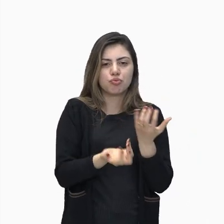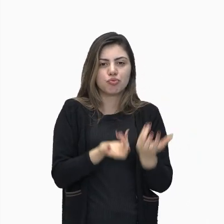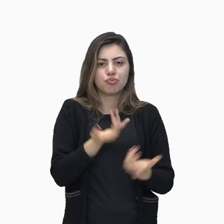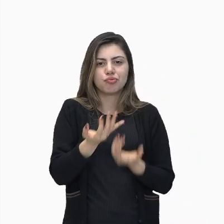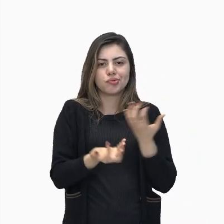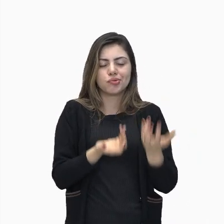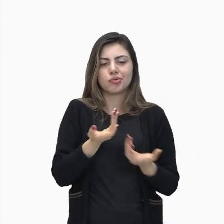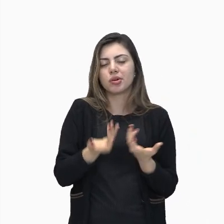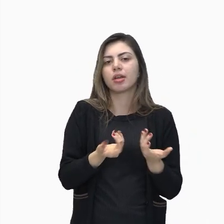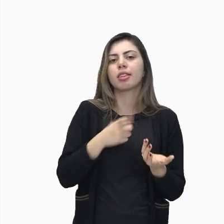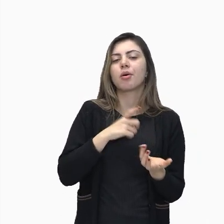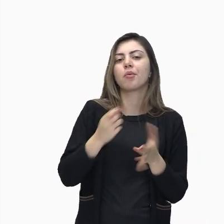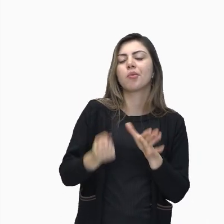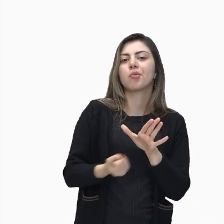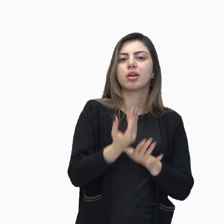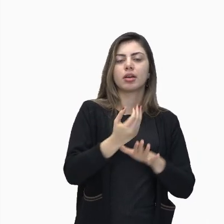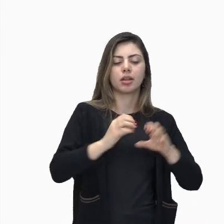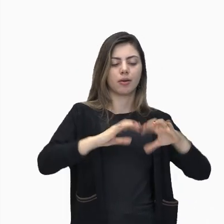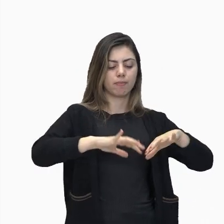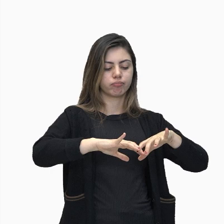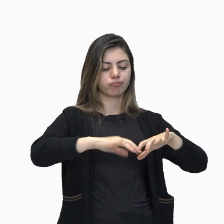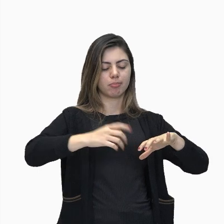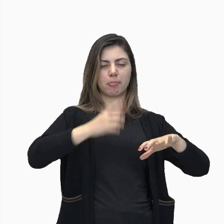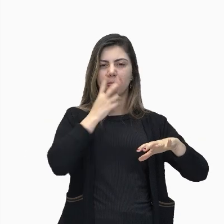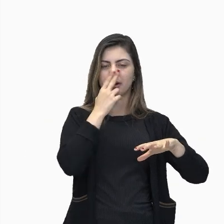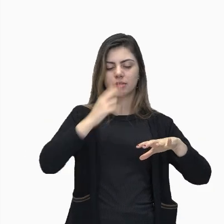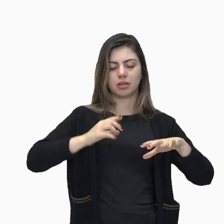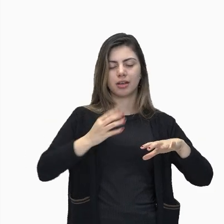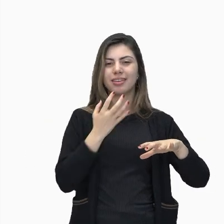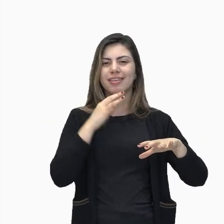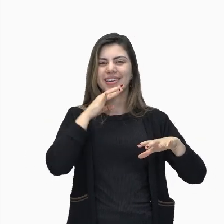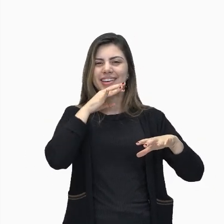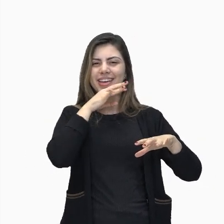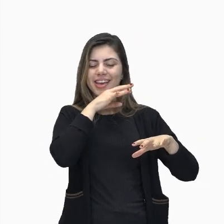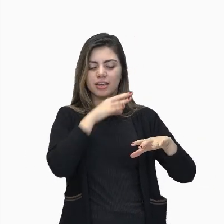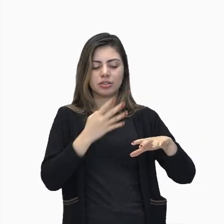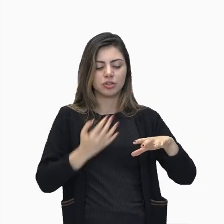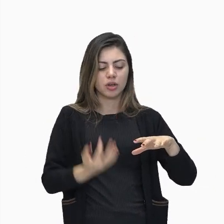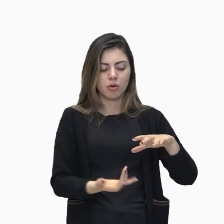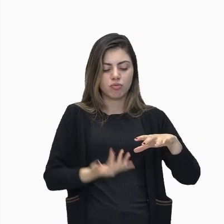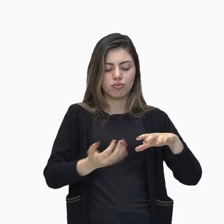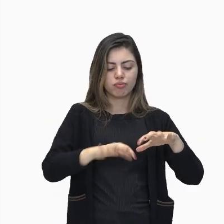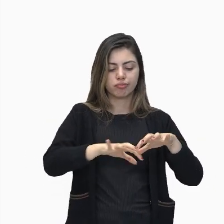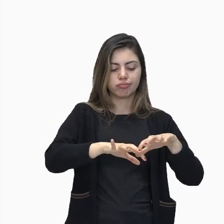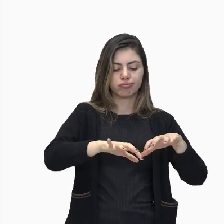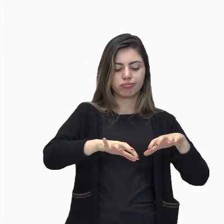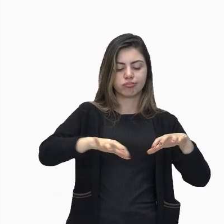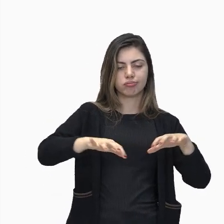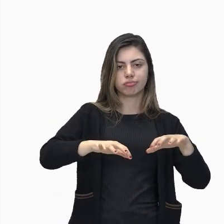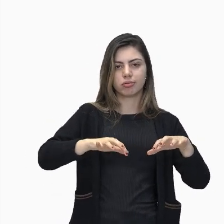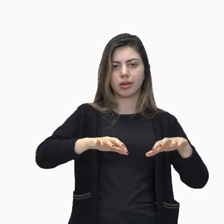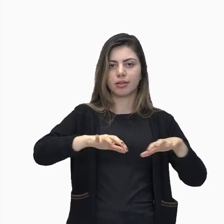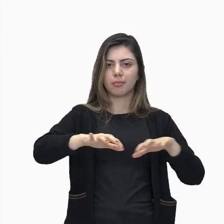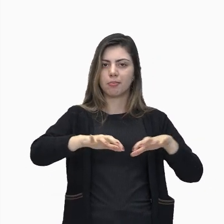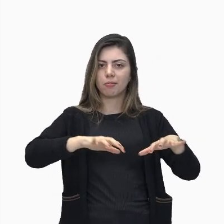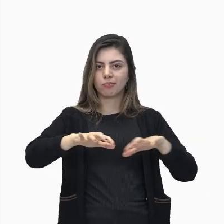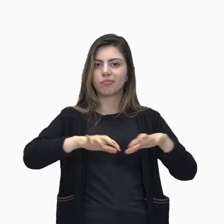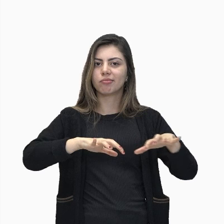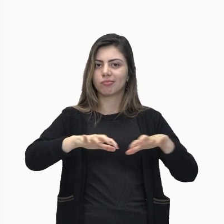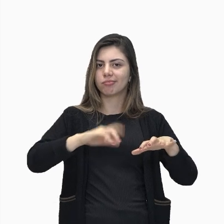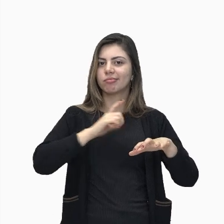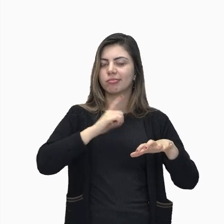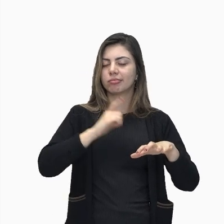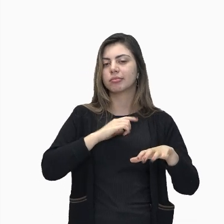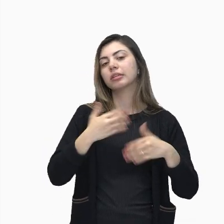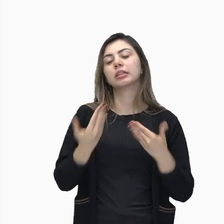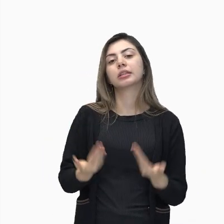formadas pela rachadura dessa crosta, elas ficam ali em movimento, tá bom? Então, isso, no